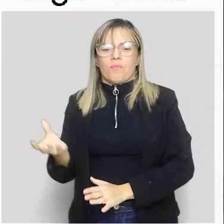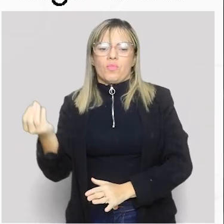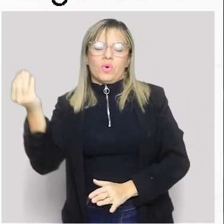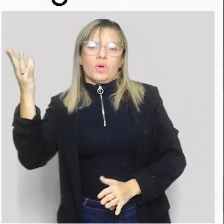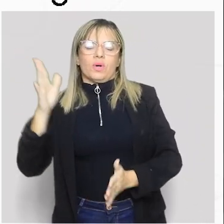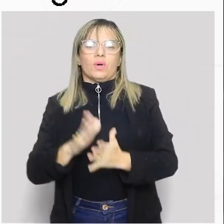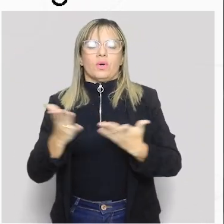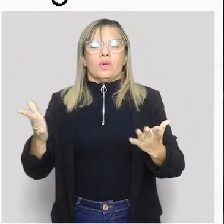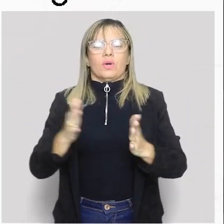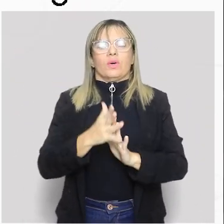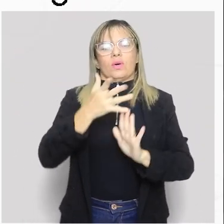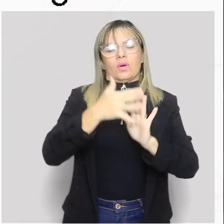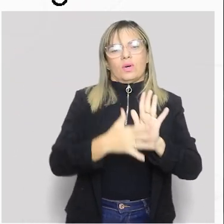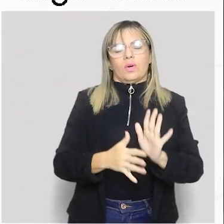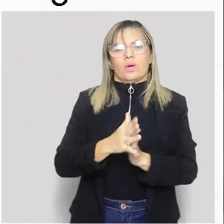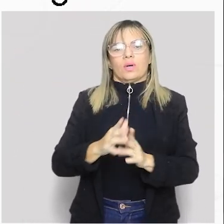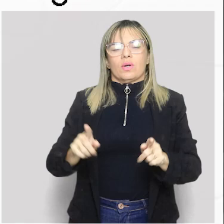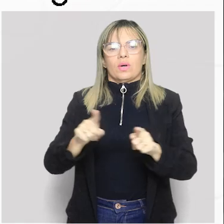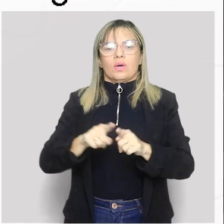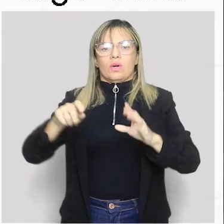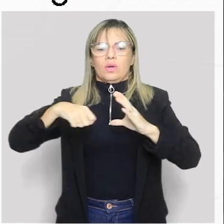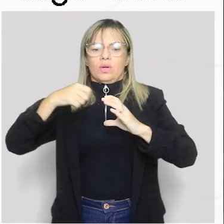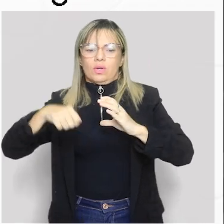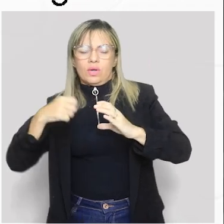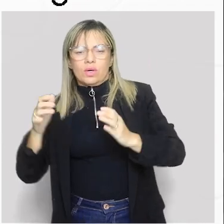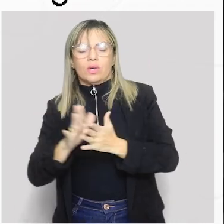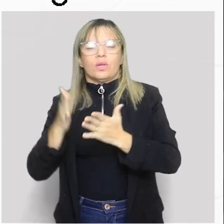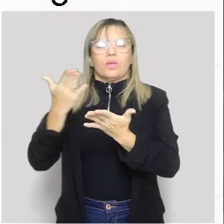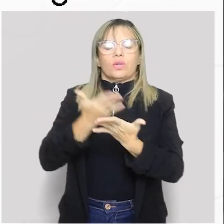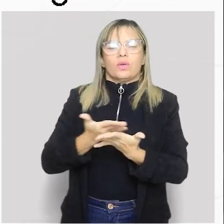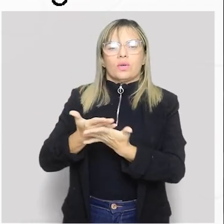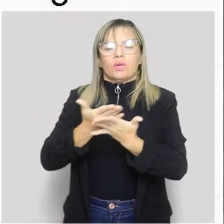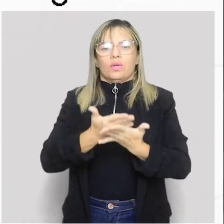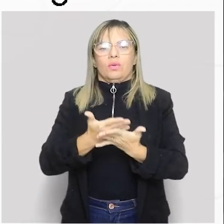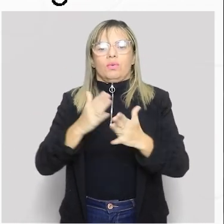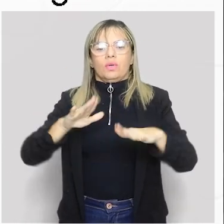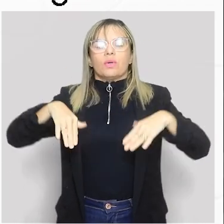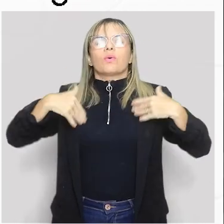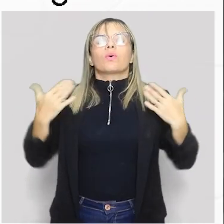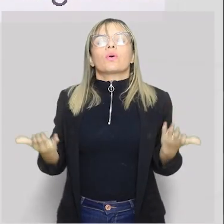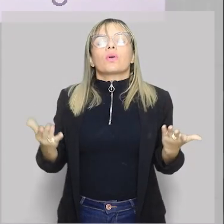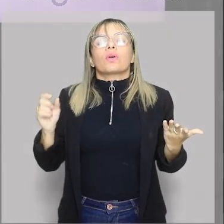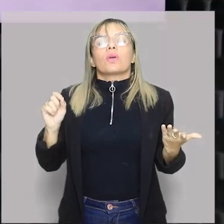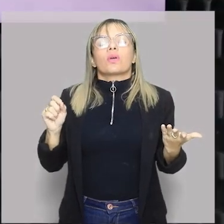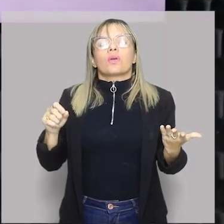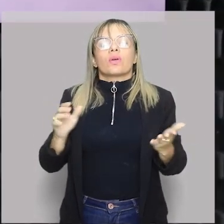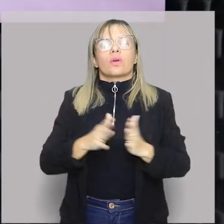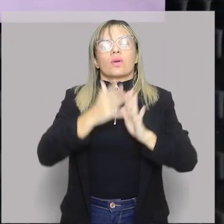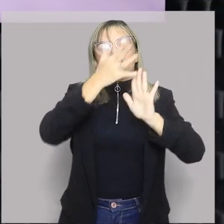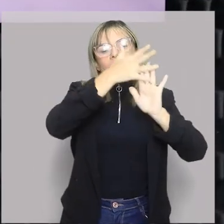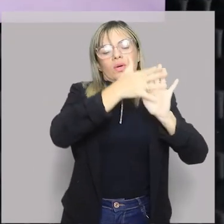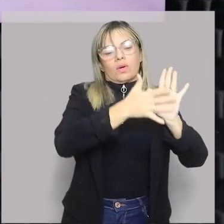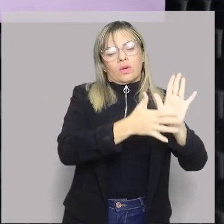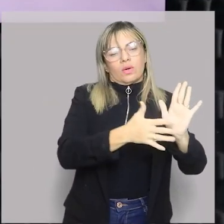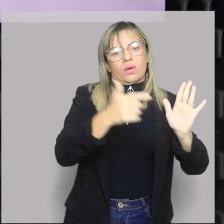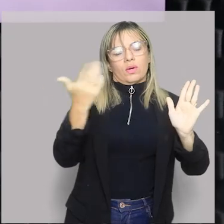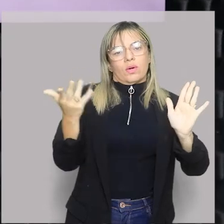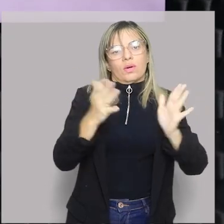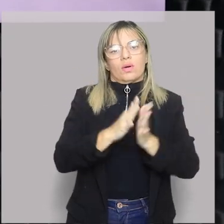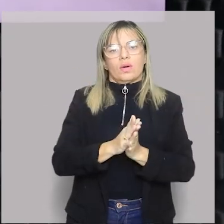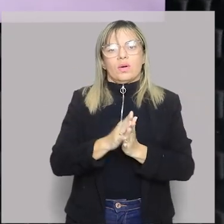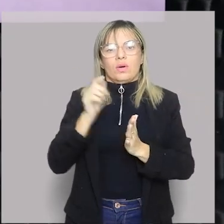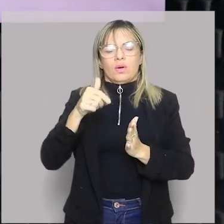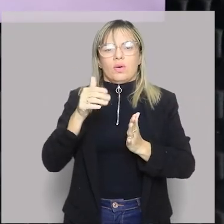fazer o roteiro de um vídeo, eu posso fazer o roteiro de estudos. Então, o que é um roteiro? O roteiro é um